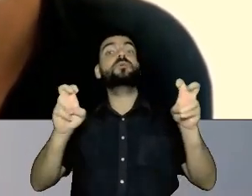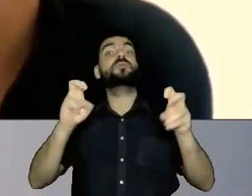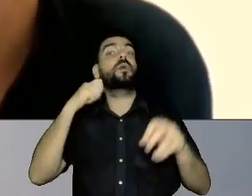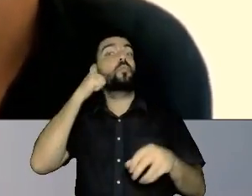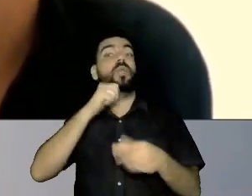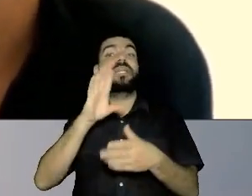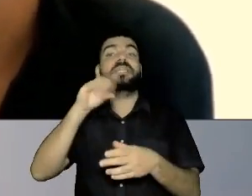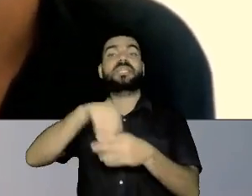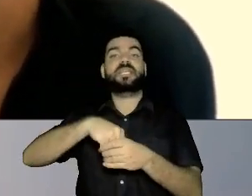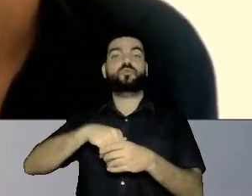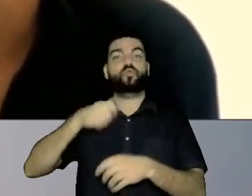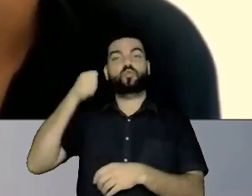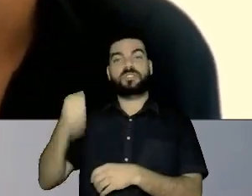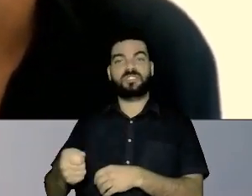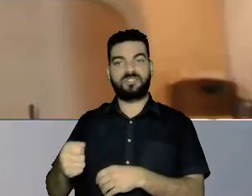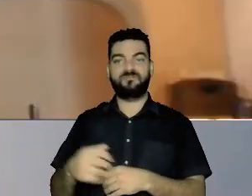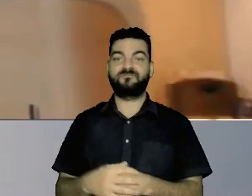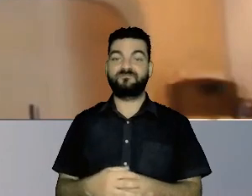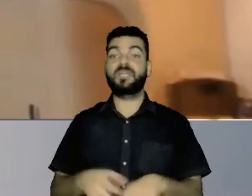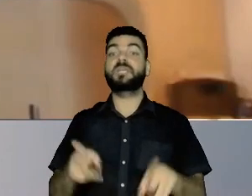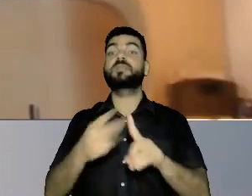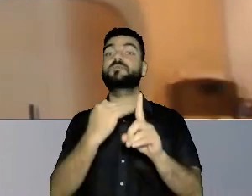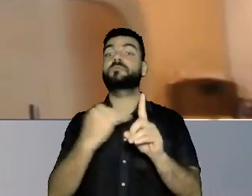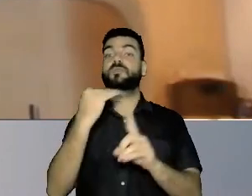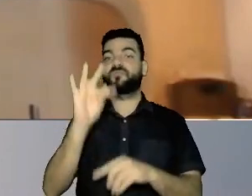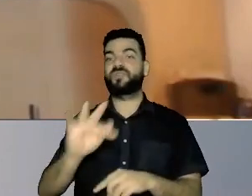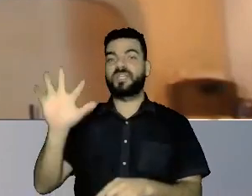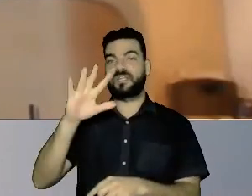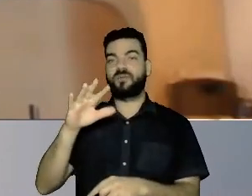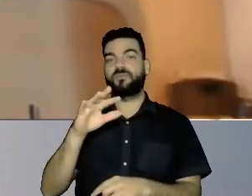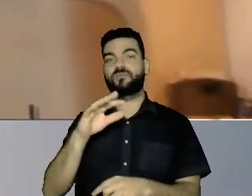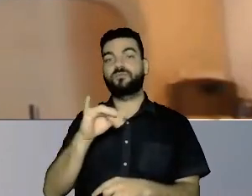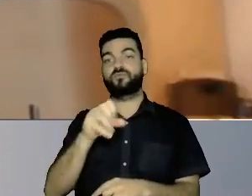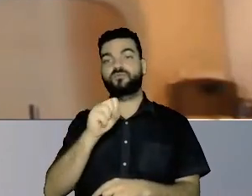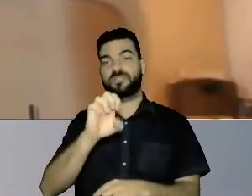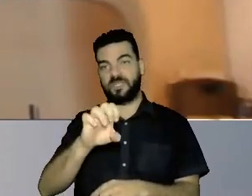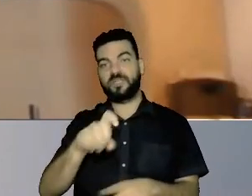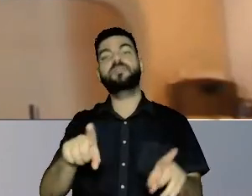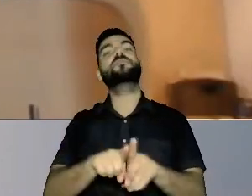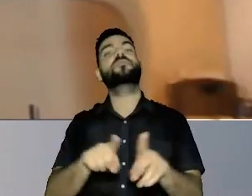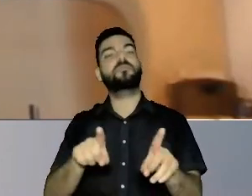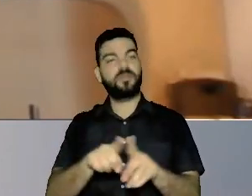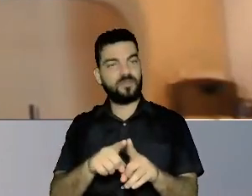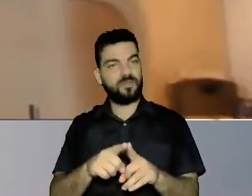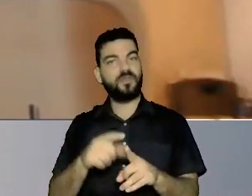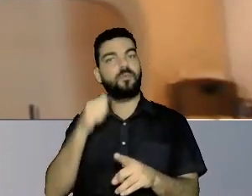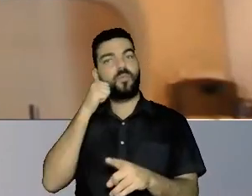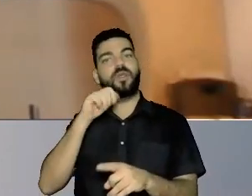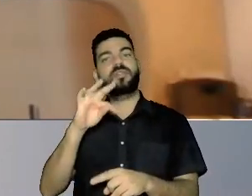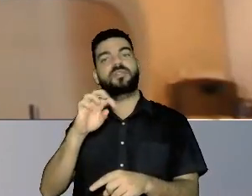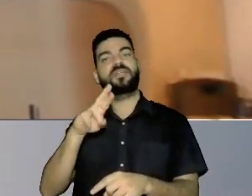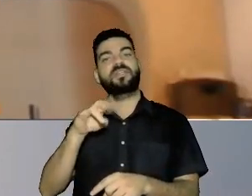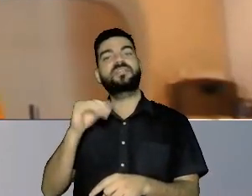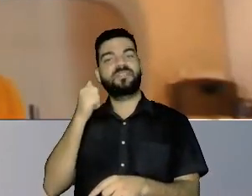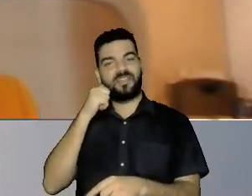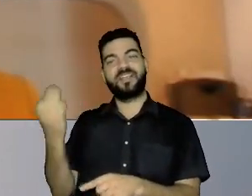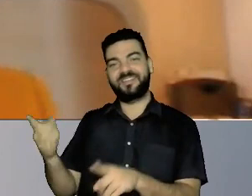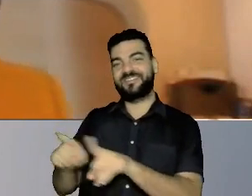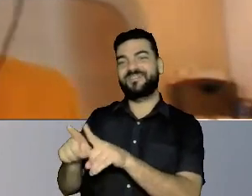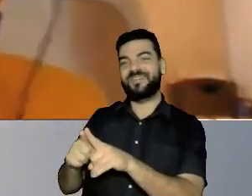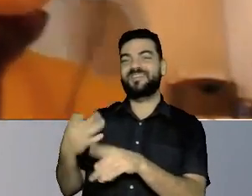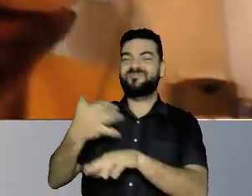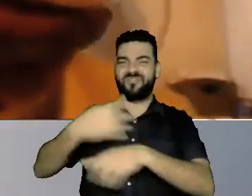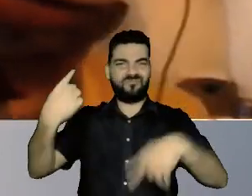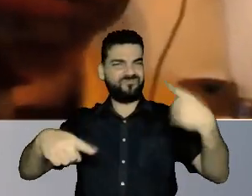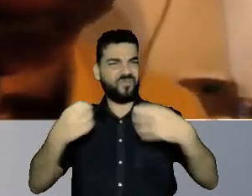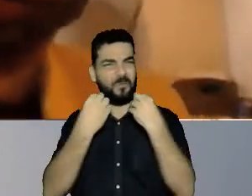do desembargador federal José Lunardelli, também da desembargadora federal Terezinha Caserta. Foi um debate muito profícuo,